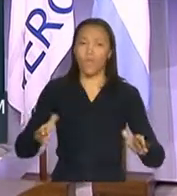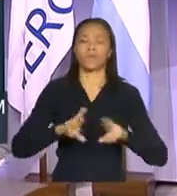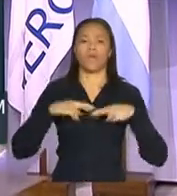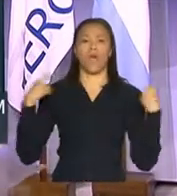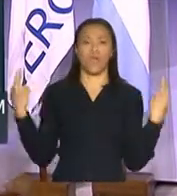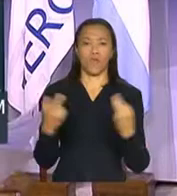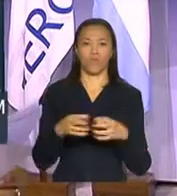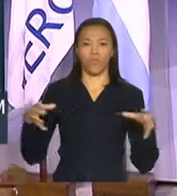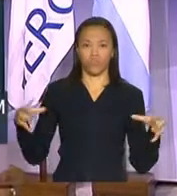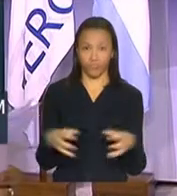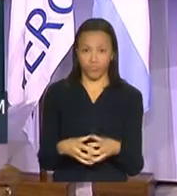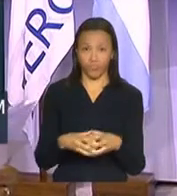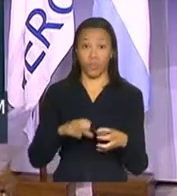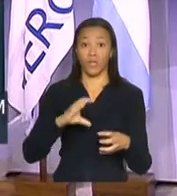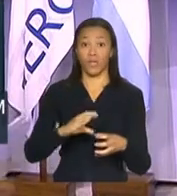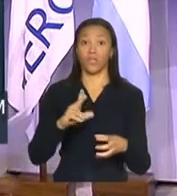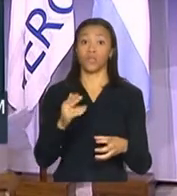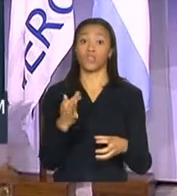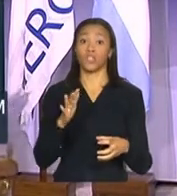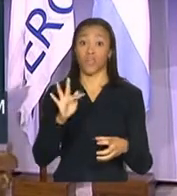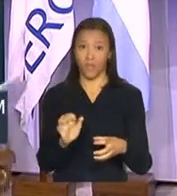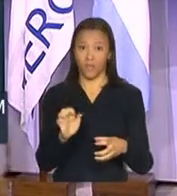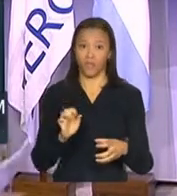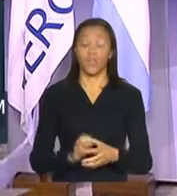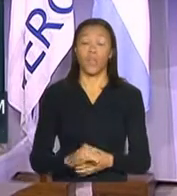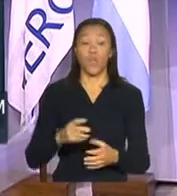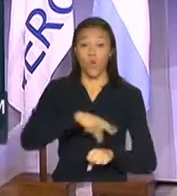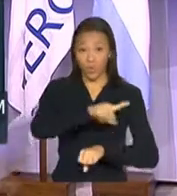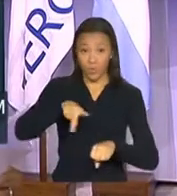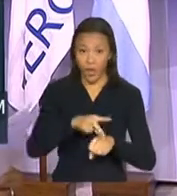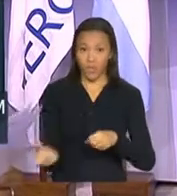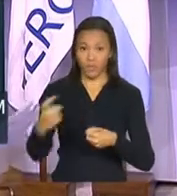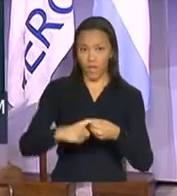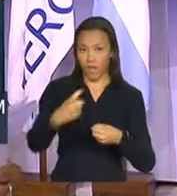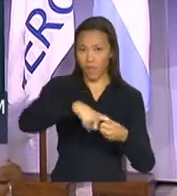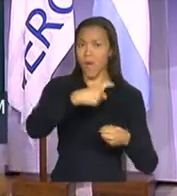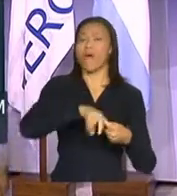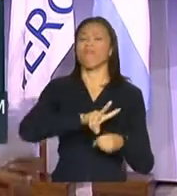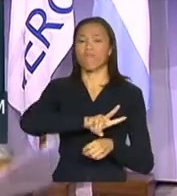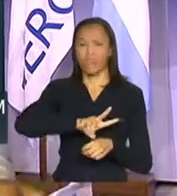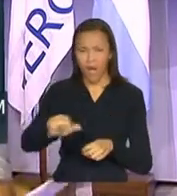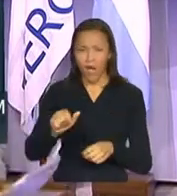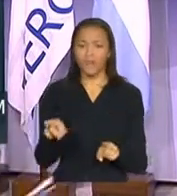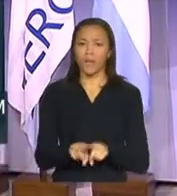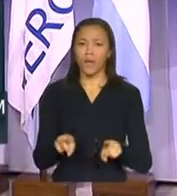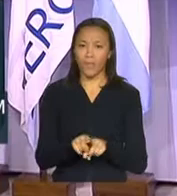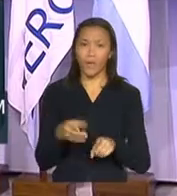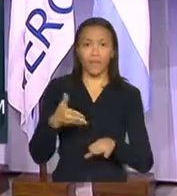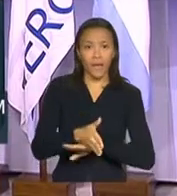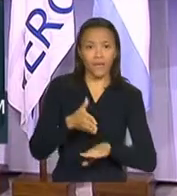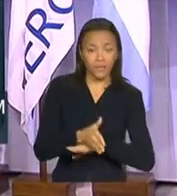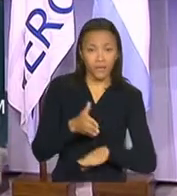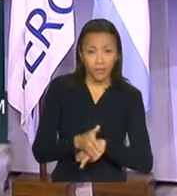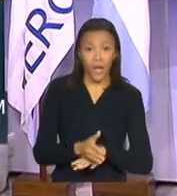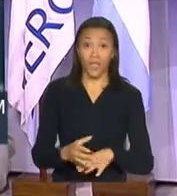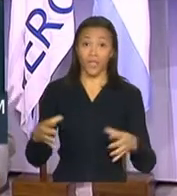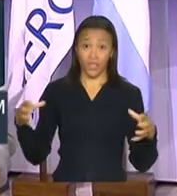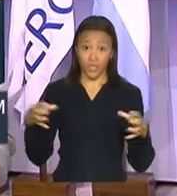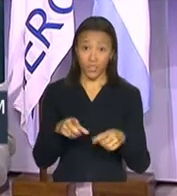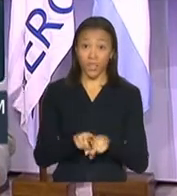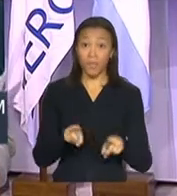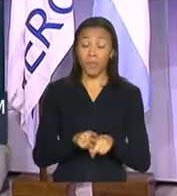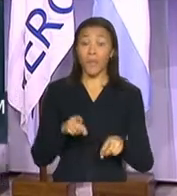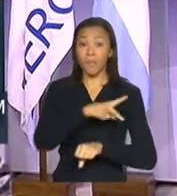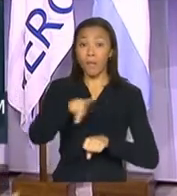da cúpula entre chefes de Estado. Os países associados também vão participar e também os países